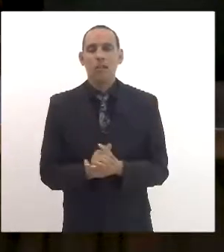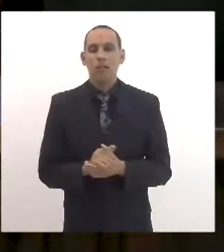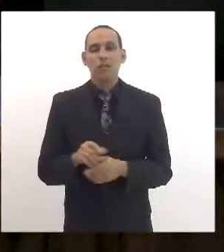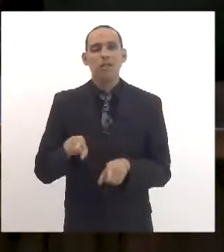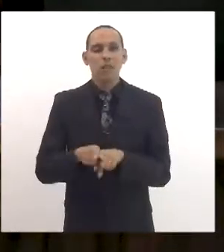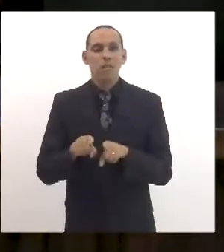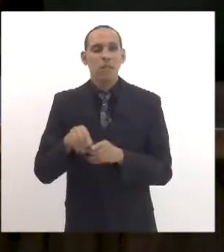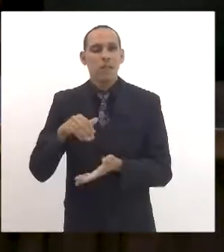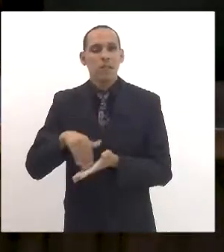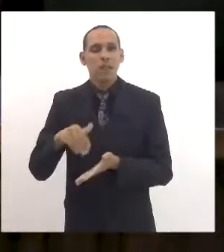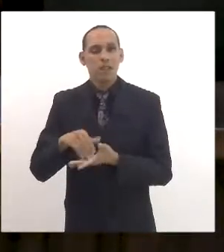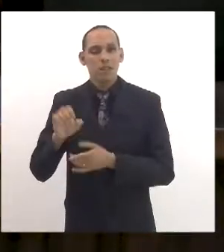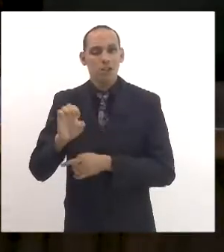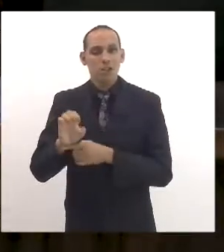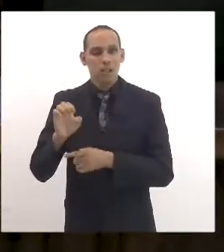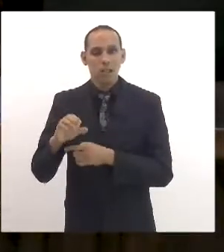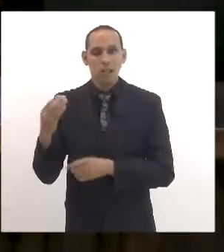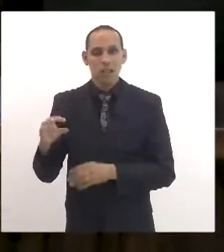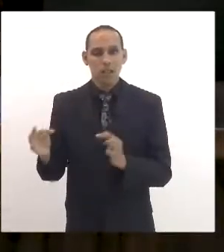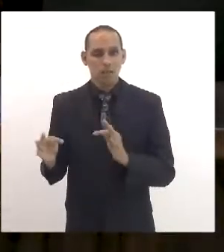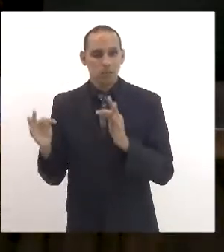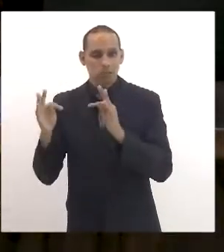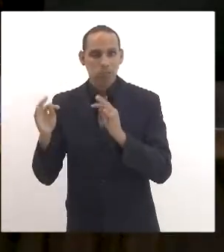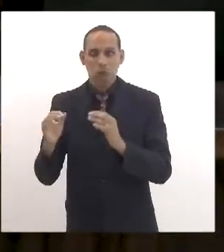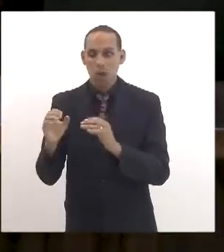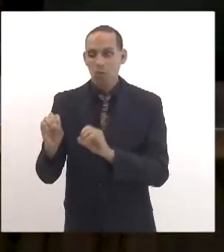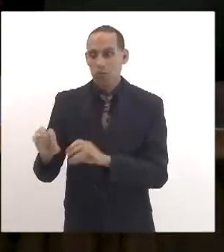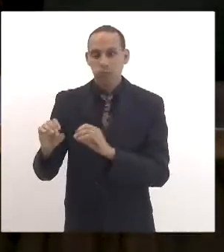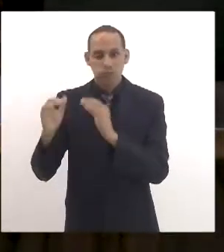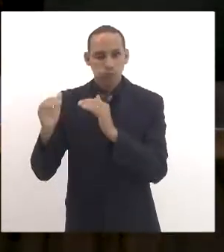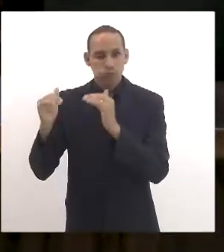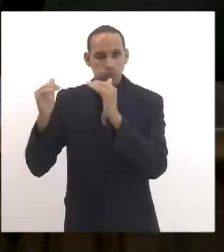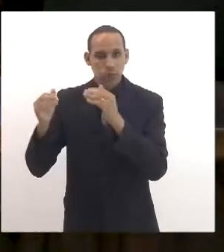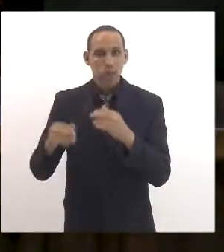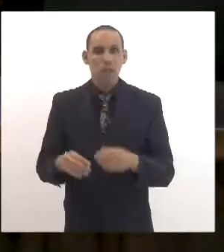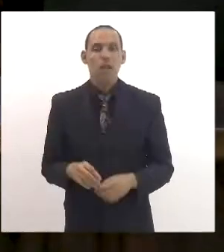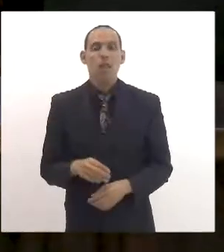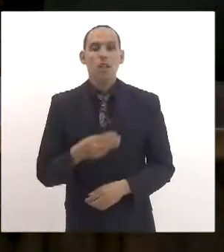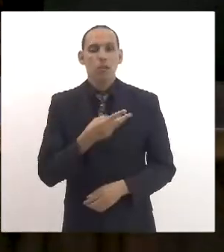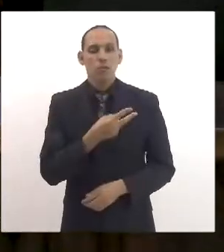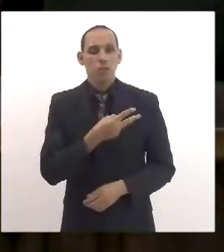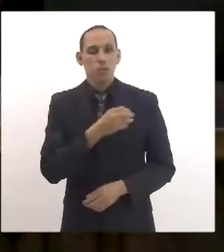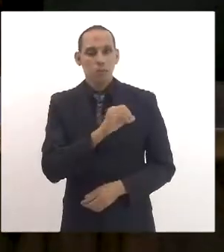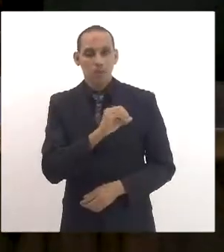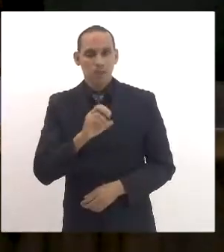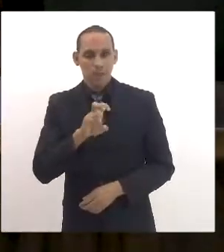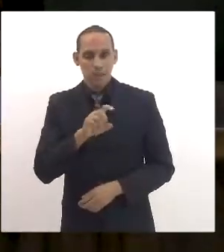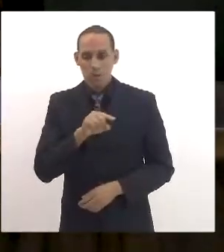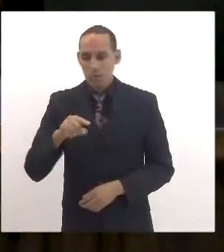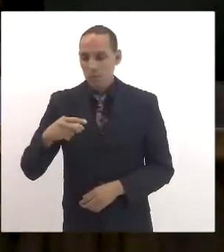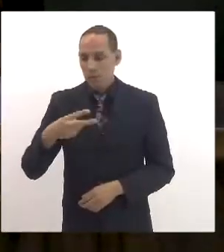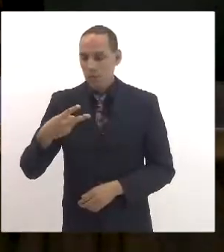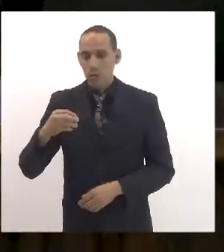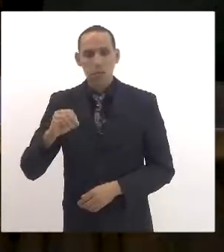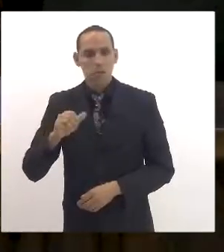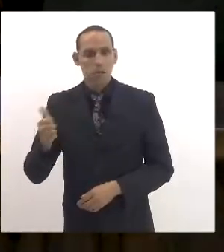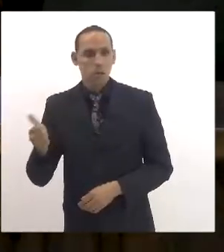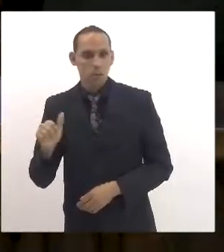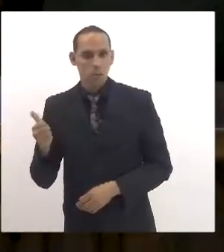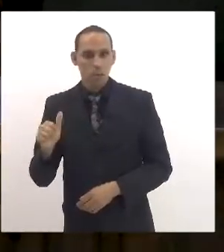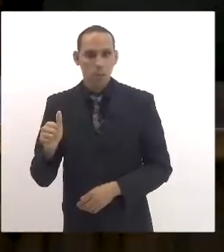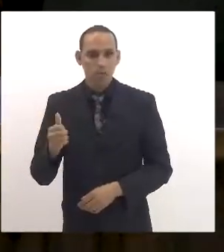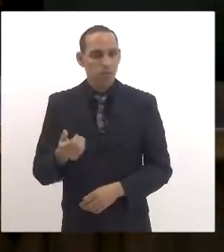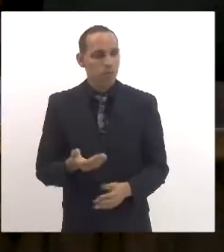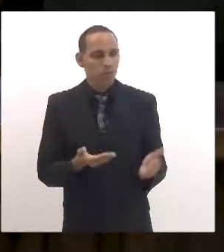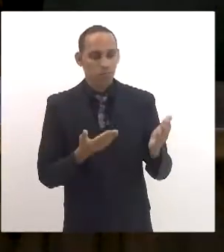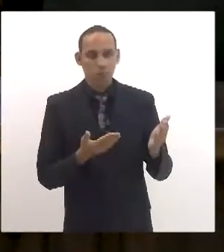de Ciência, Tecnologia e Ensino Superior, de março de 2005 a junho de 2011. Manuel Heitor, sem